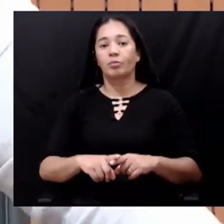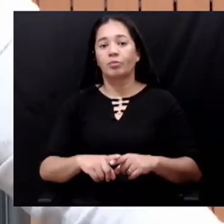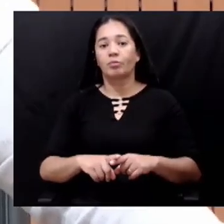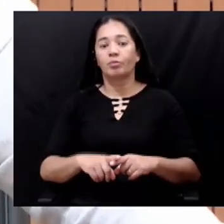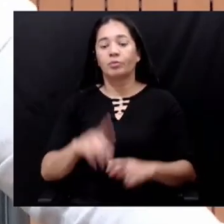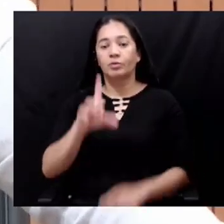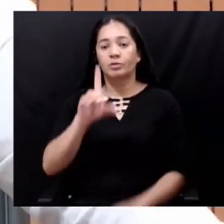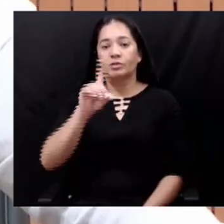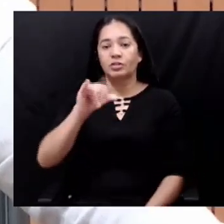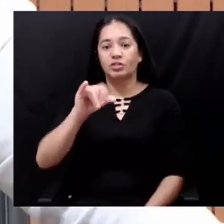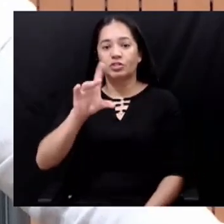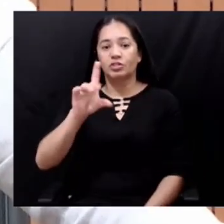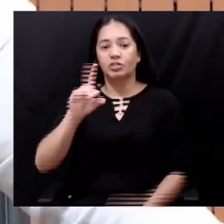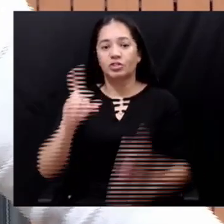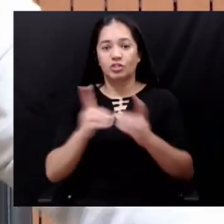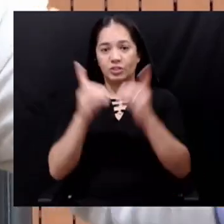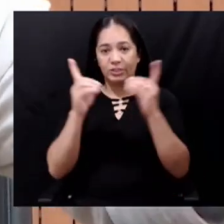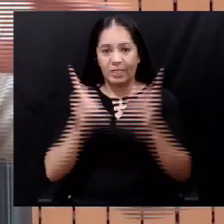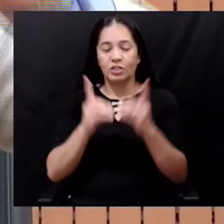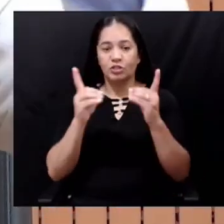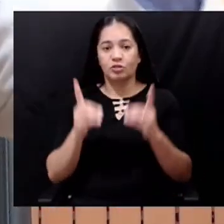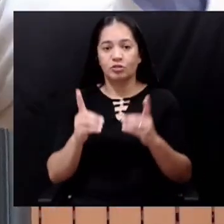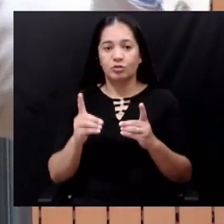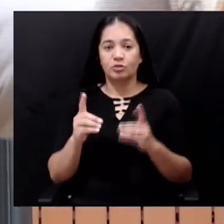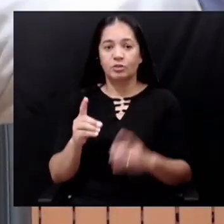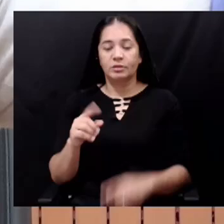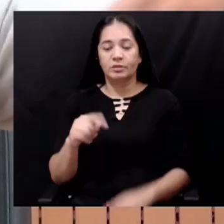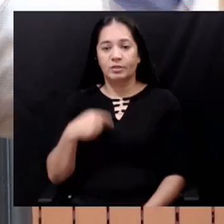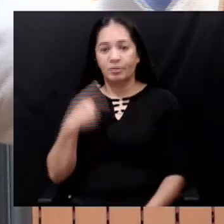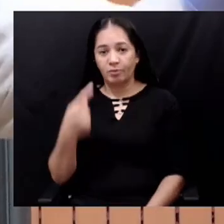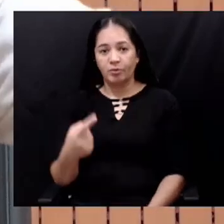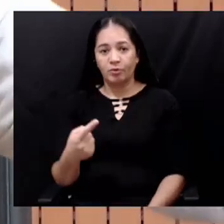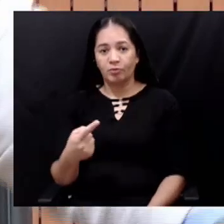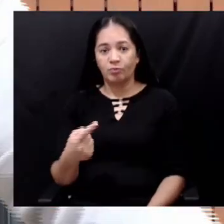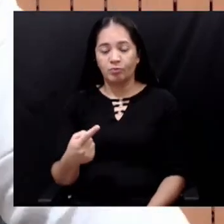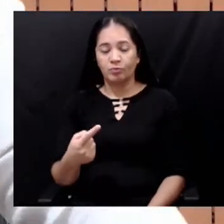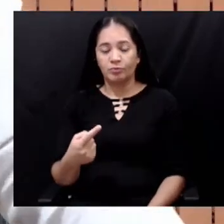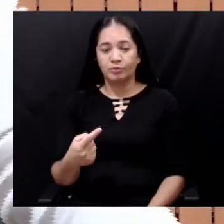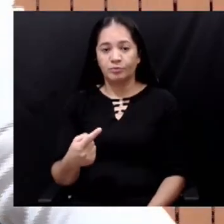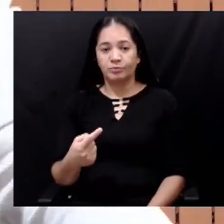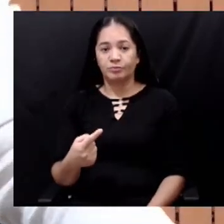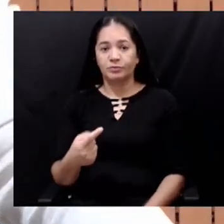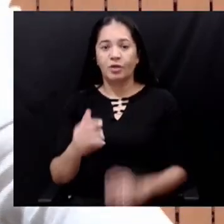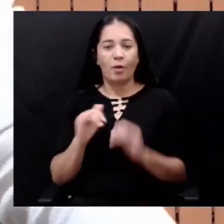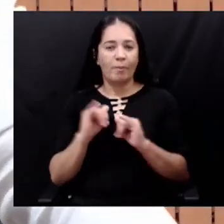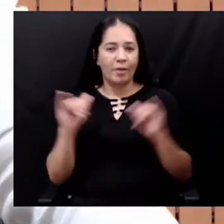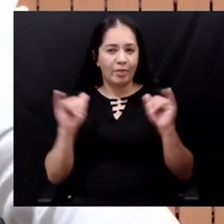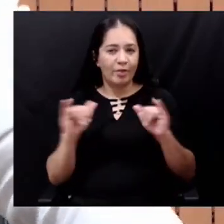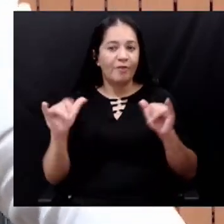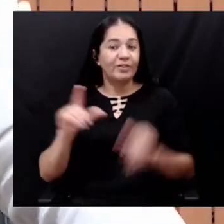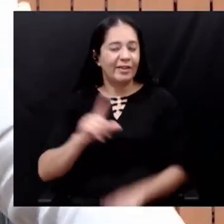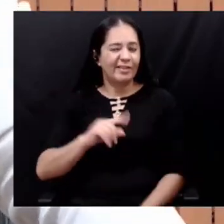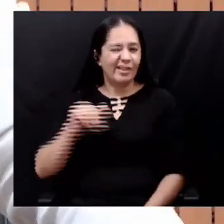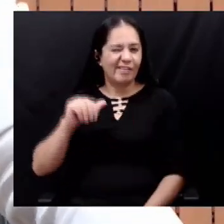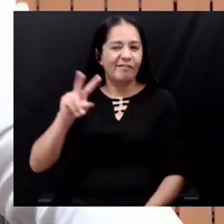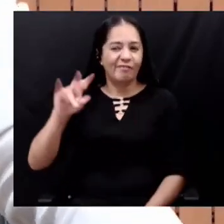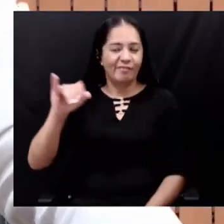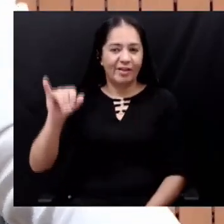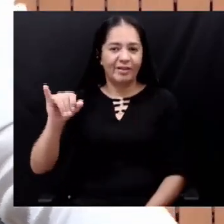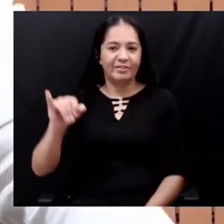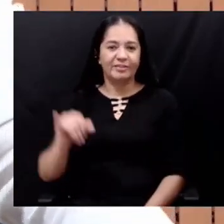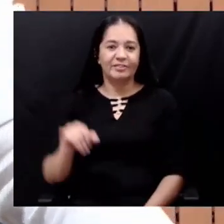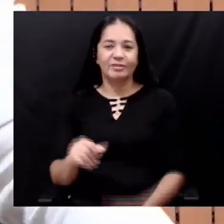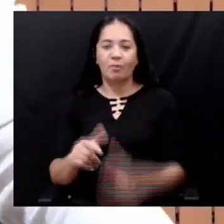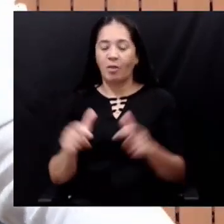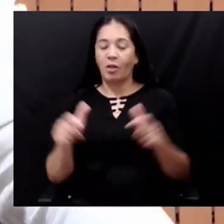bom, brevemente também haverá uma novidade aí mais ampla, que acho que vai contemplar, não